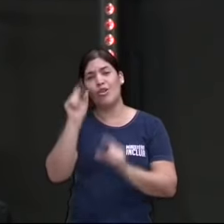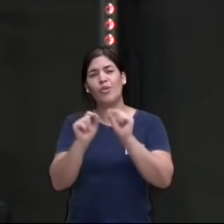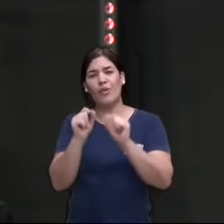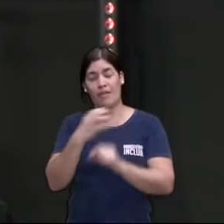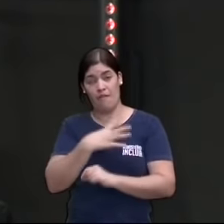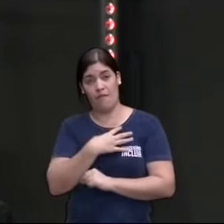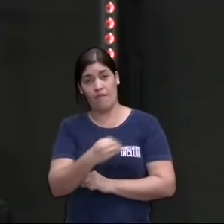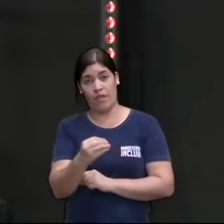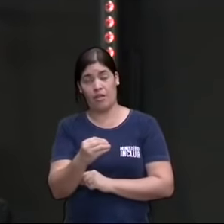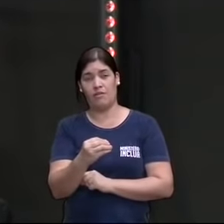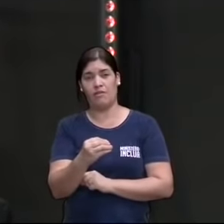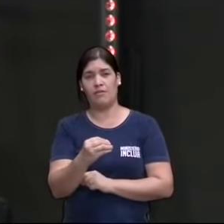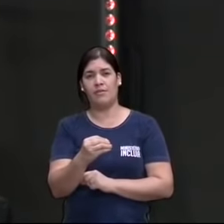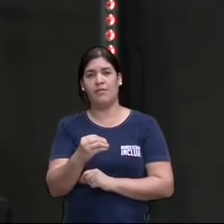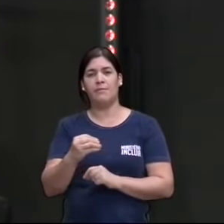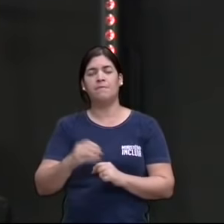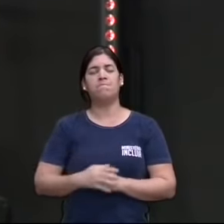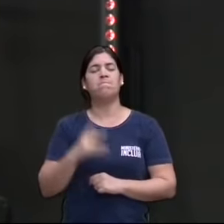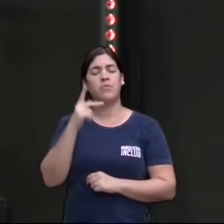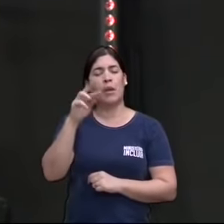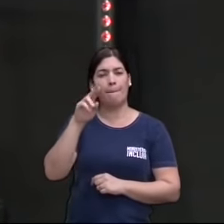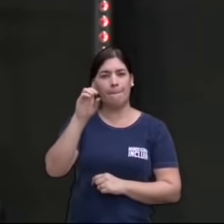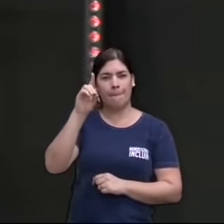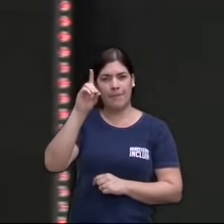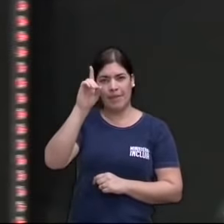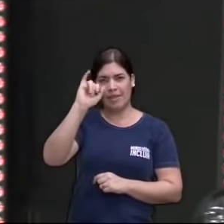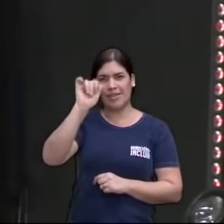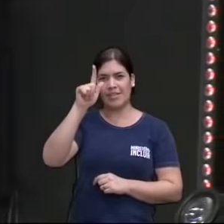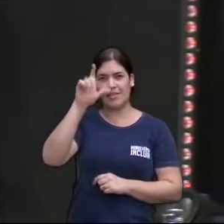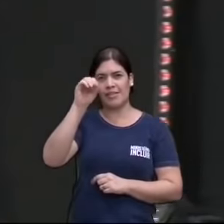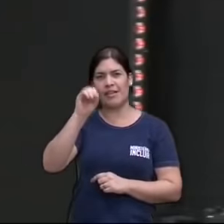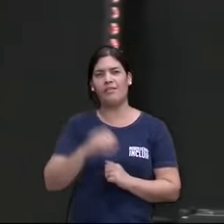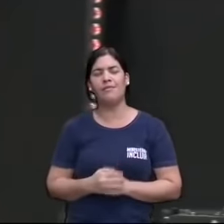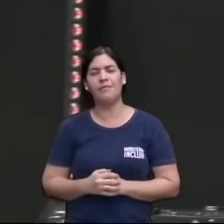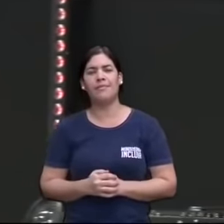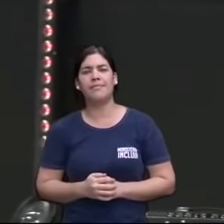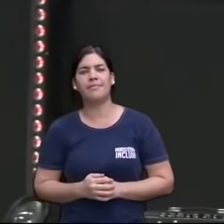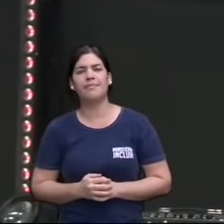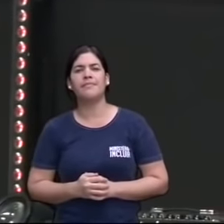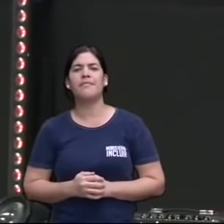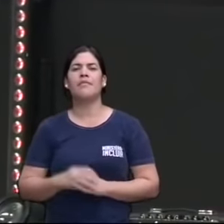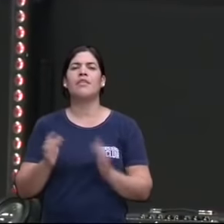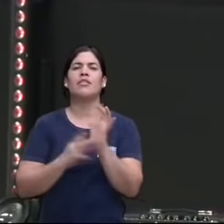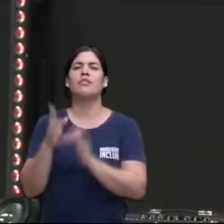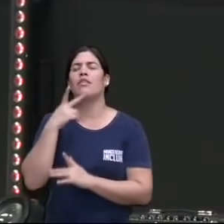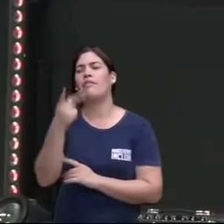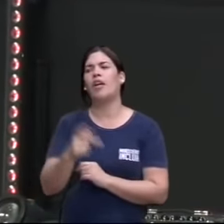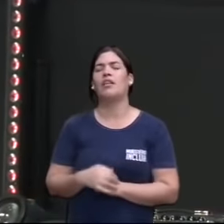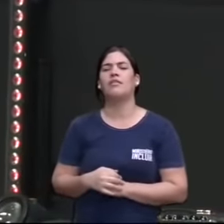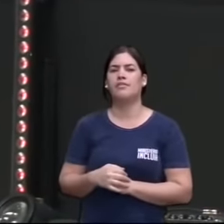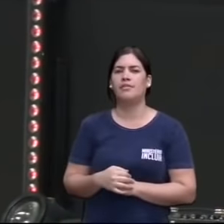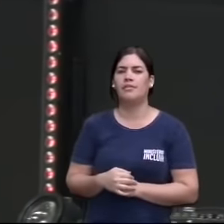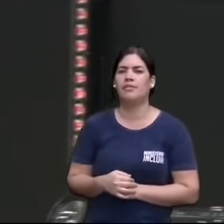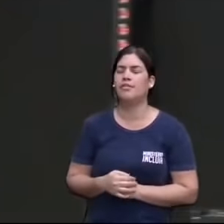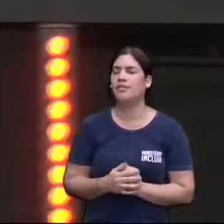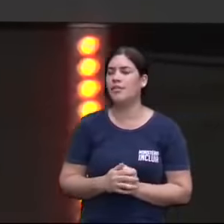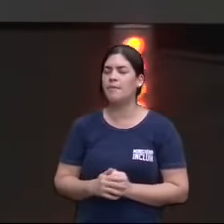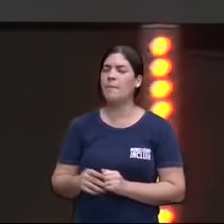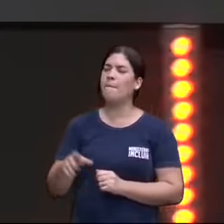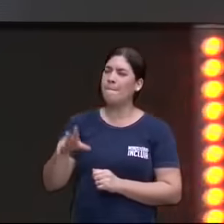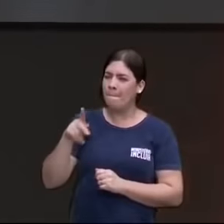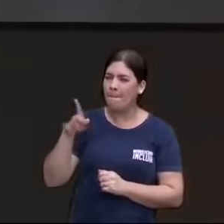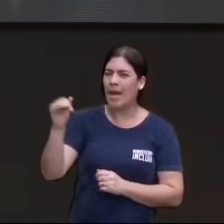pródigo. É quando Jesus conta que um jovem disse: pai, me dá minha parte da herança, porque